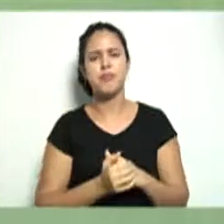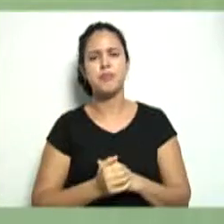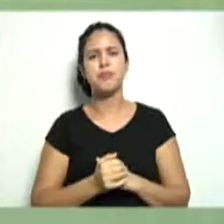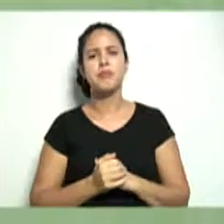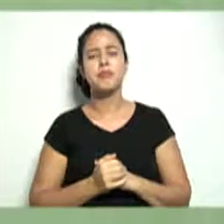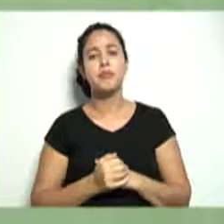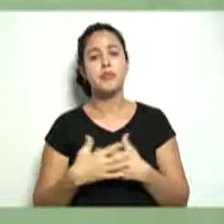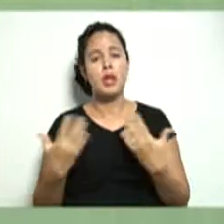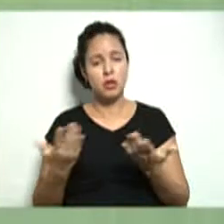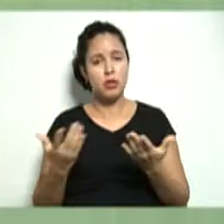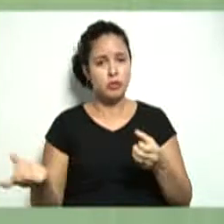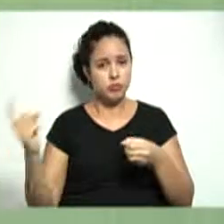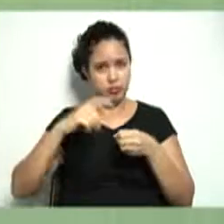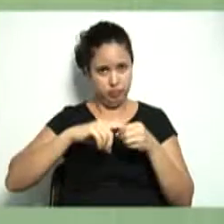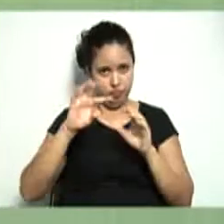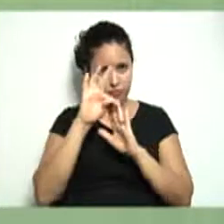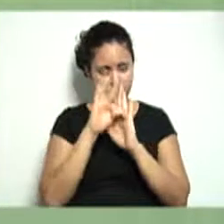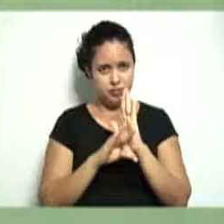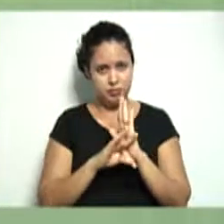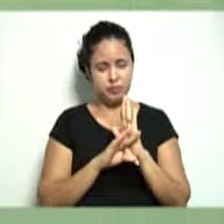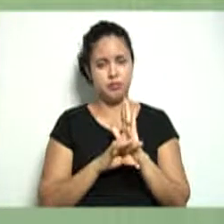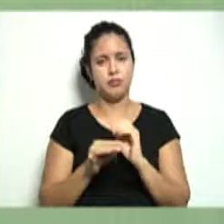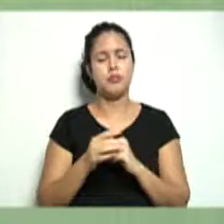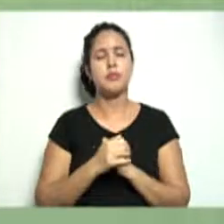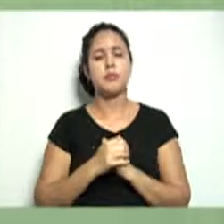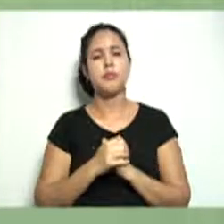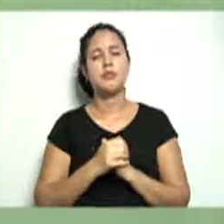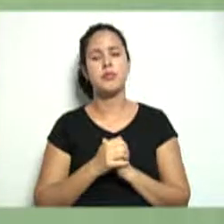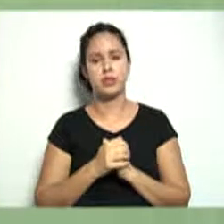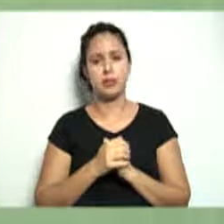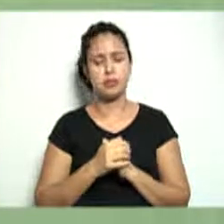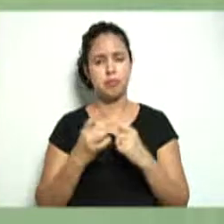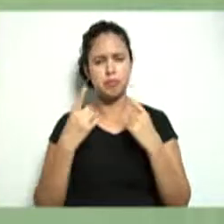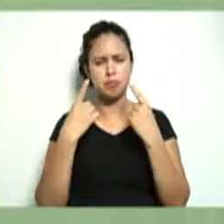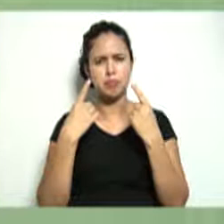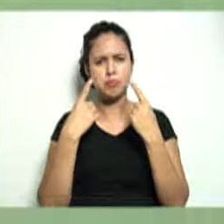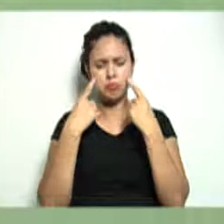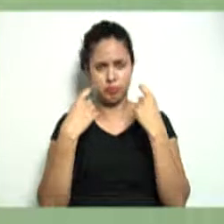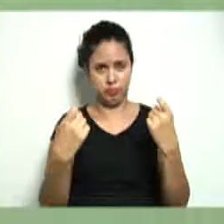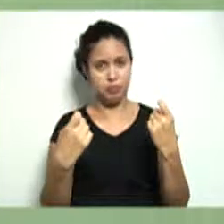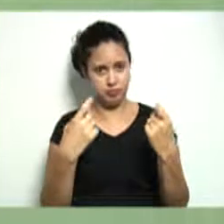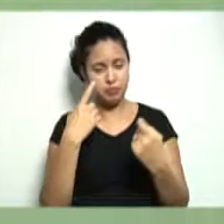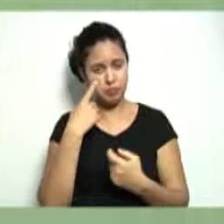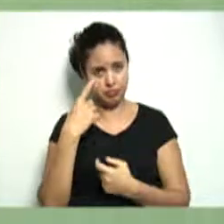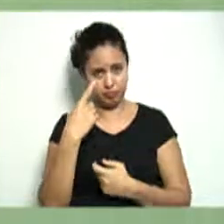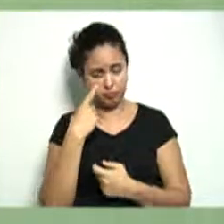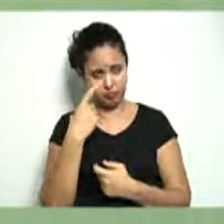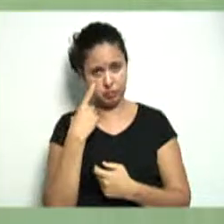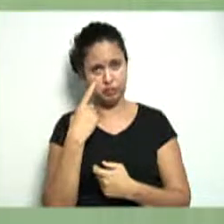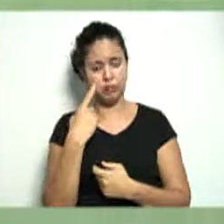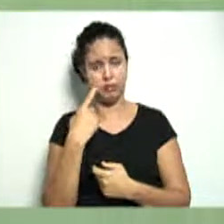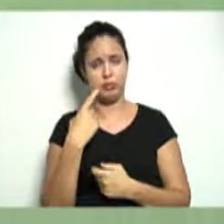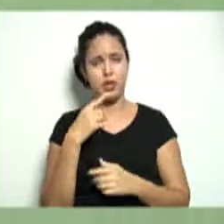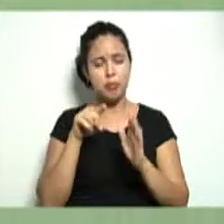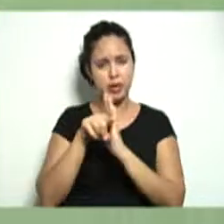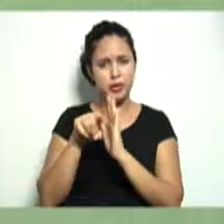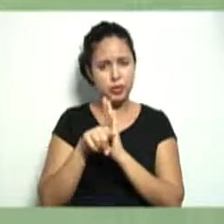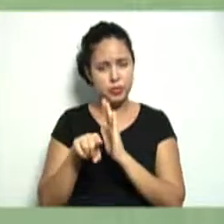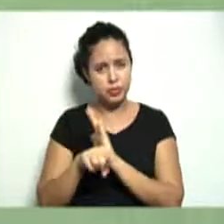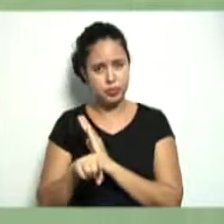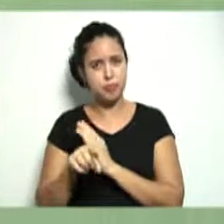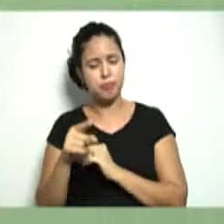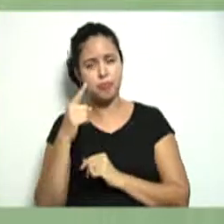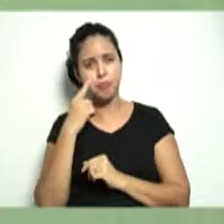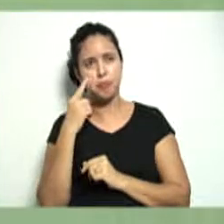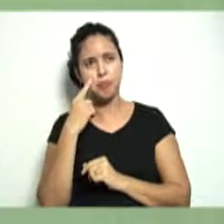voltar aqui para algumas questões interessantes. Que questões são essas, né?